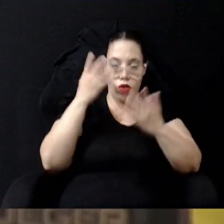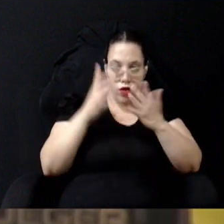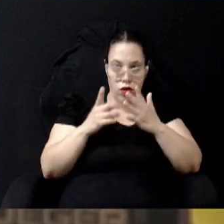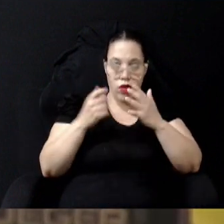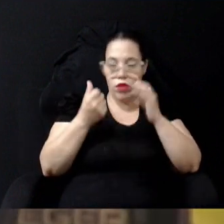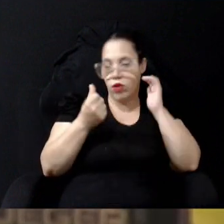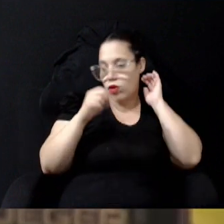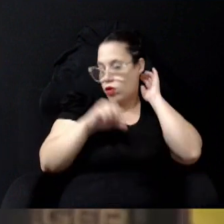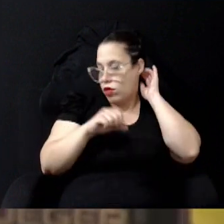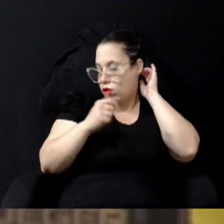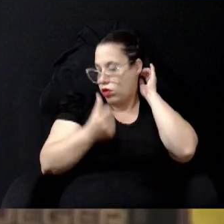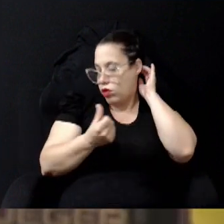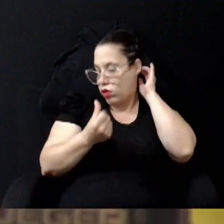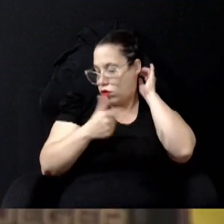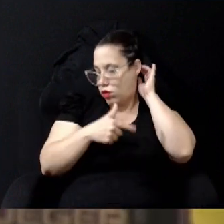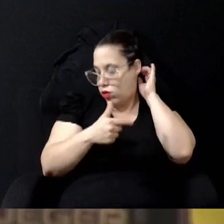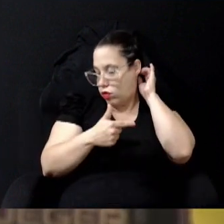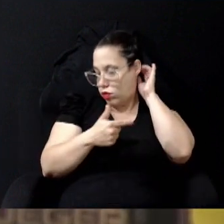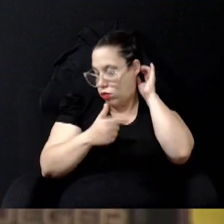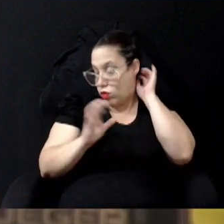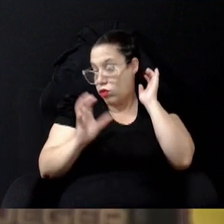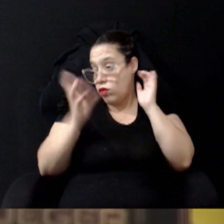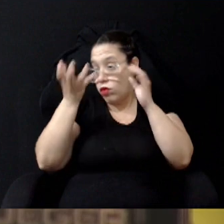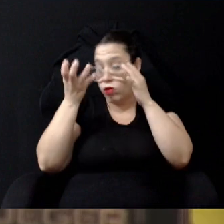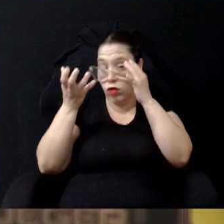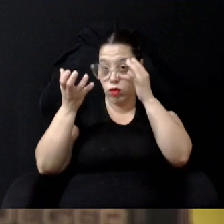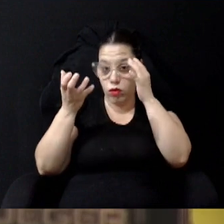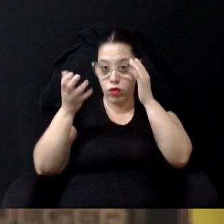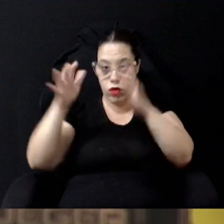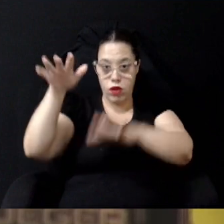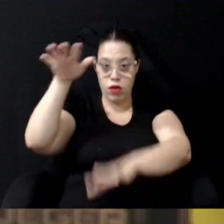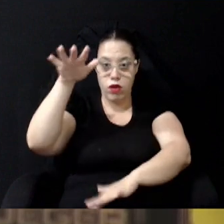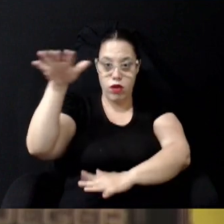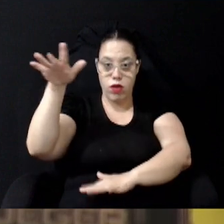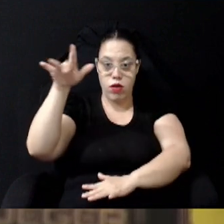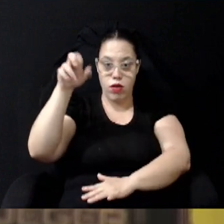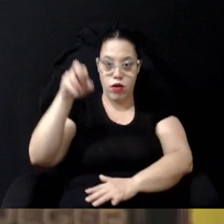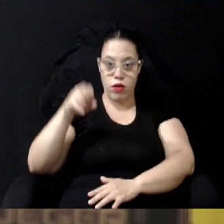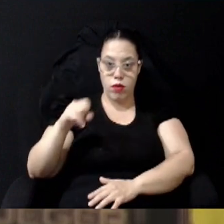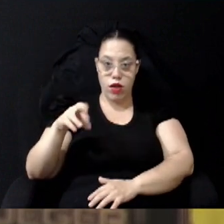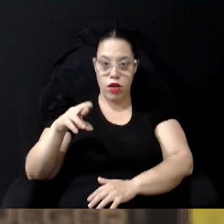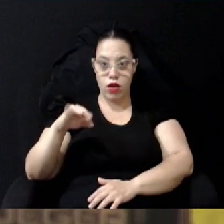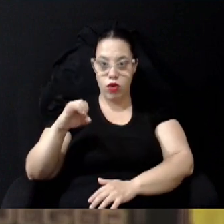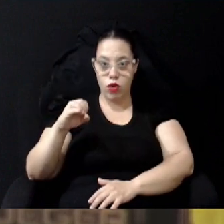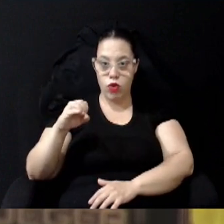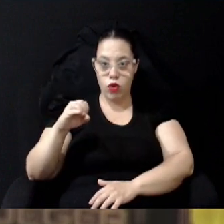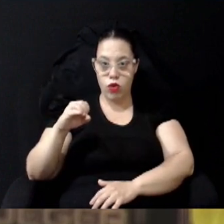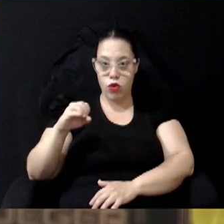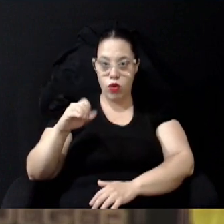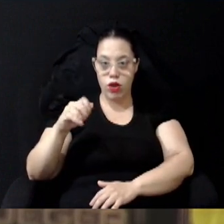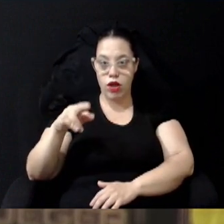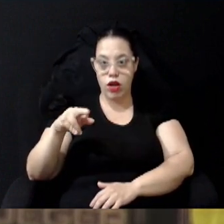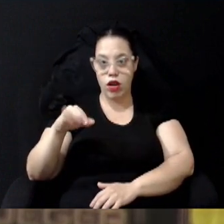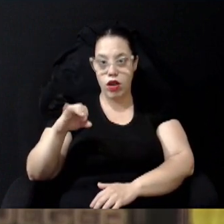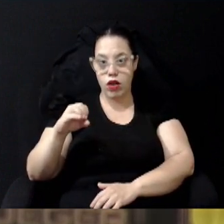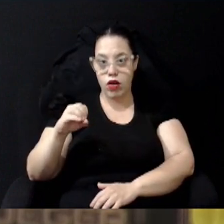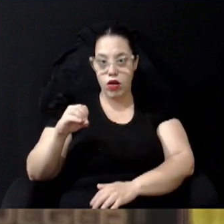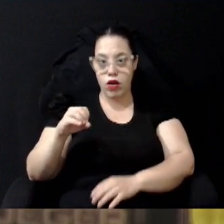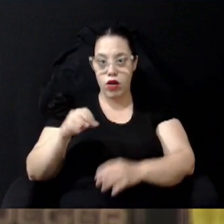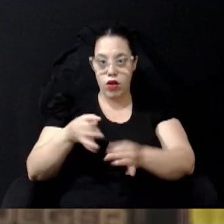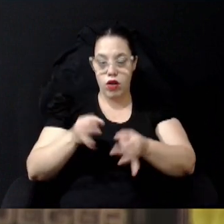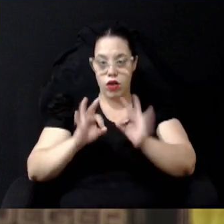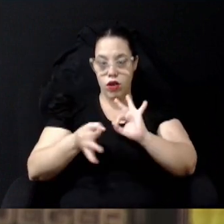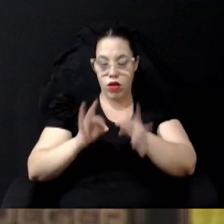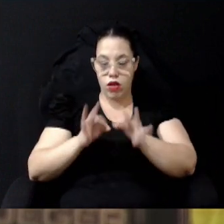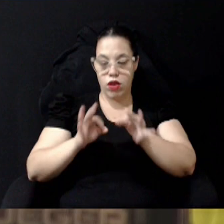isso aconteceu na Praça Bento Quirino. E eu costumo dizer que aquele espaço ali é a maioridade jurídica dessa cidade,